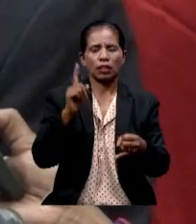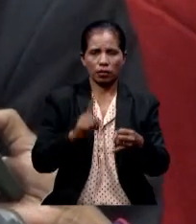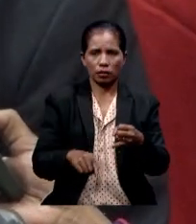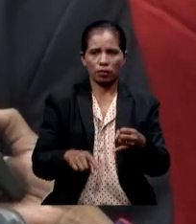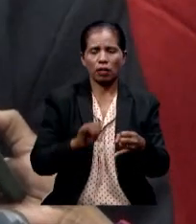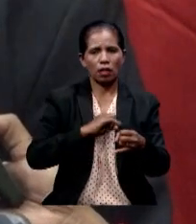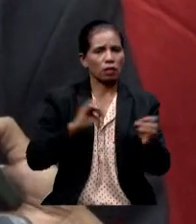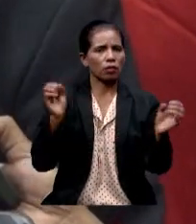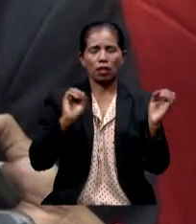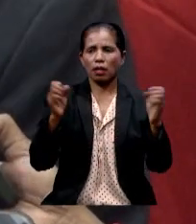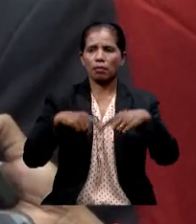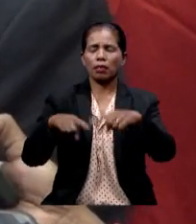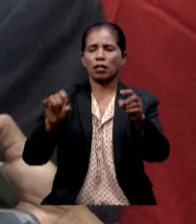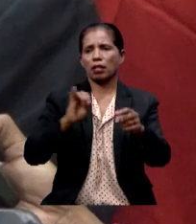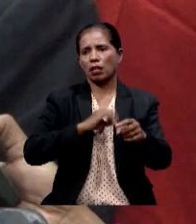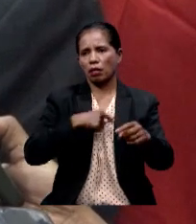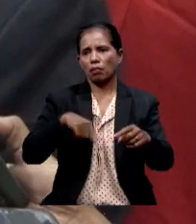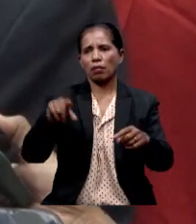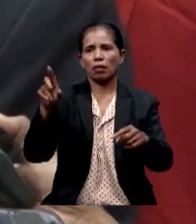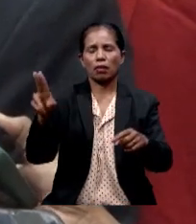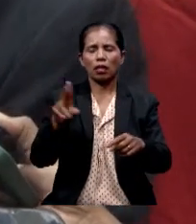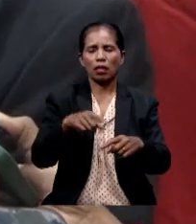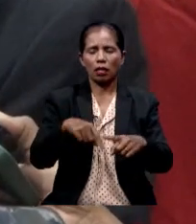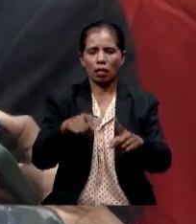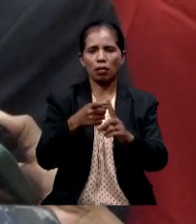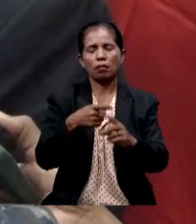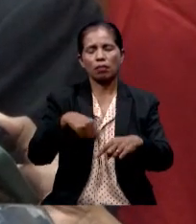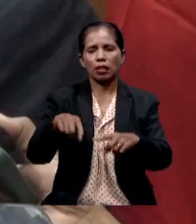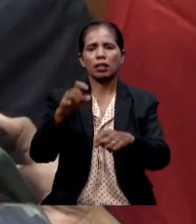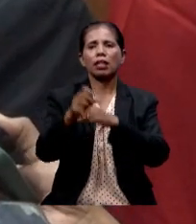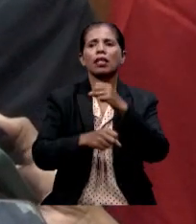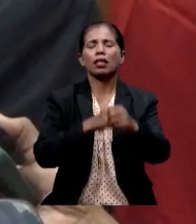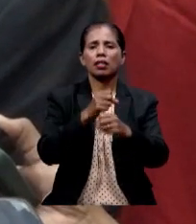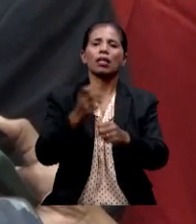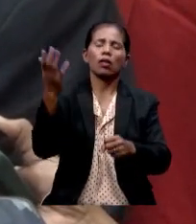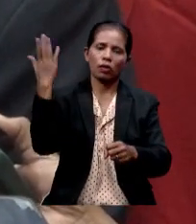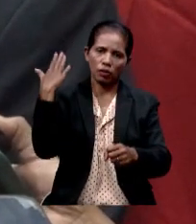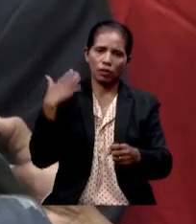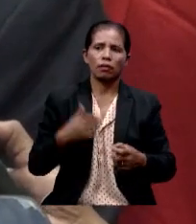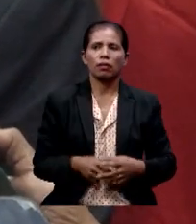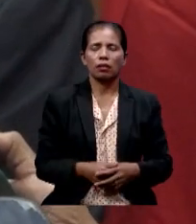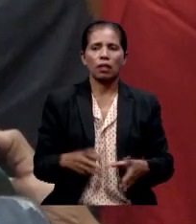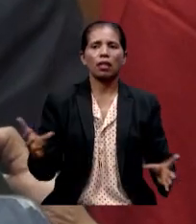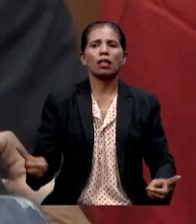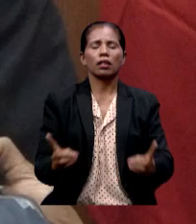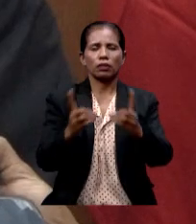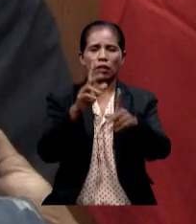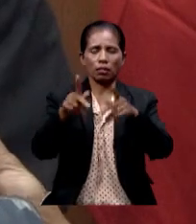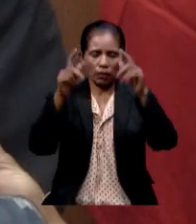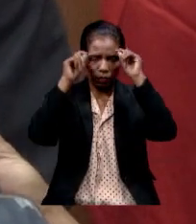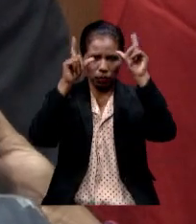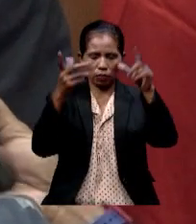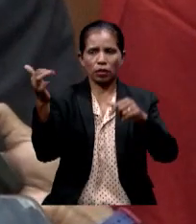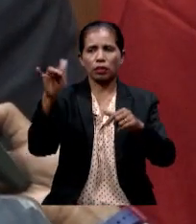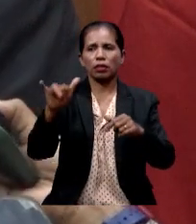rolavam, mas rabatem de um no Sinubá, e nem rira que bacotuc. A sua mal, ótimo no Sinubá,